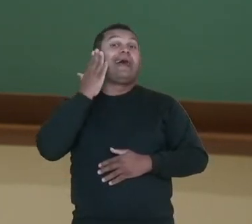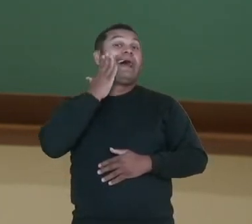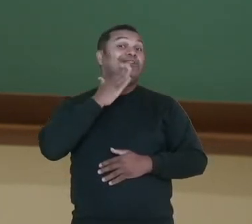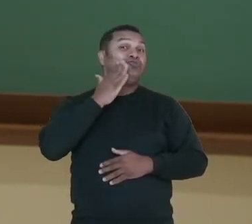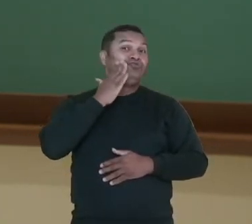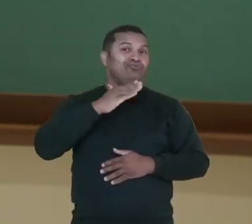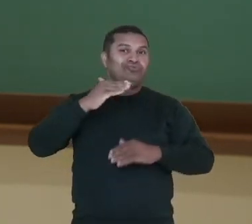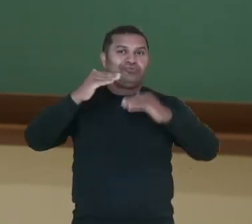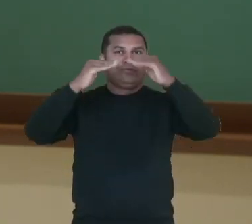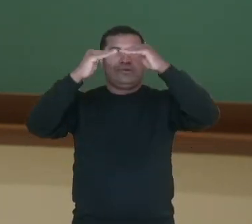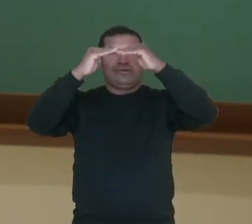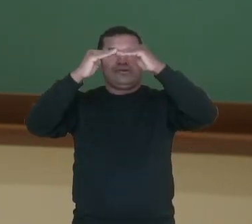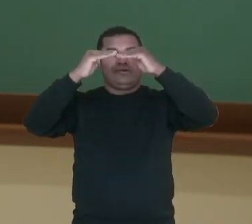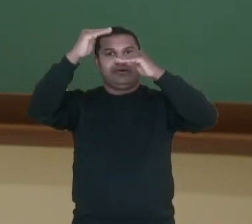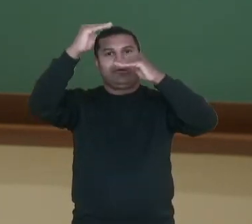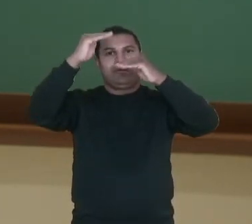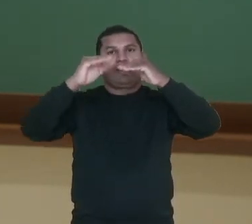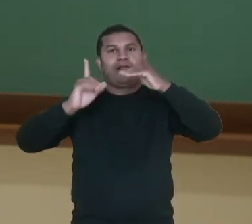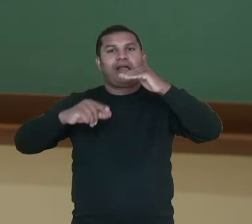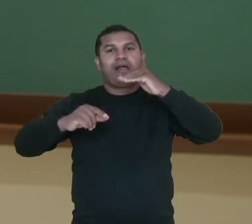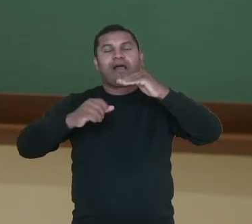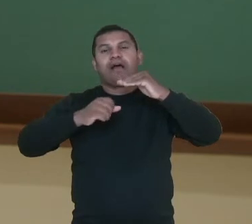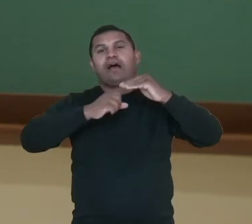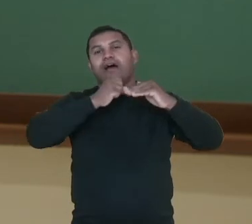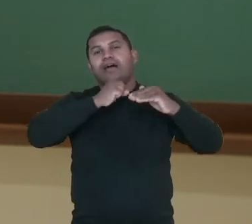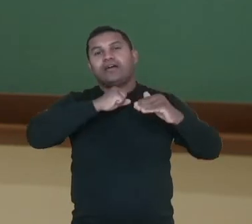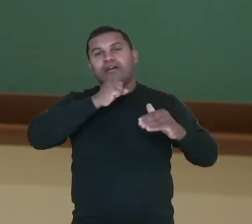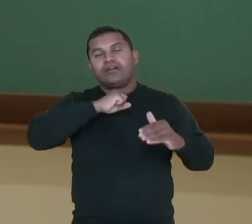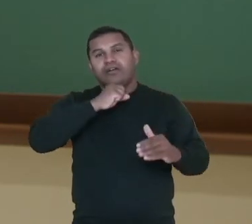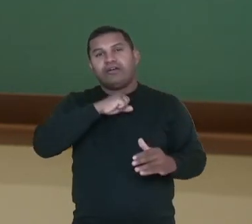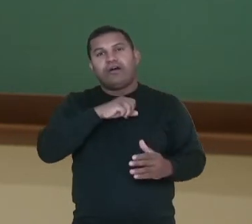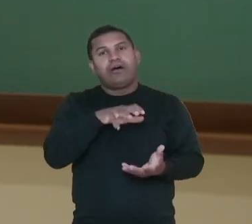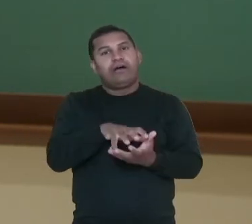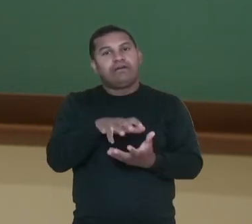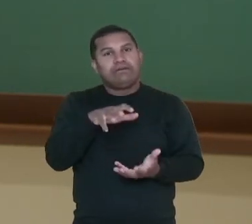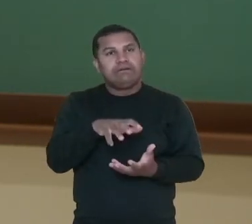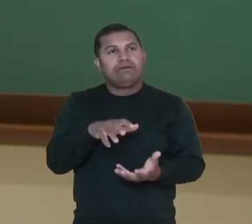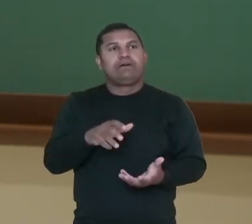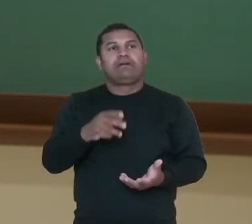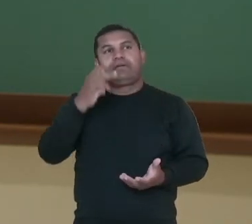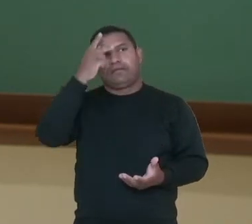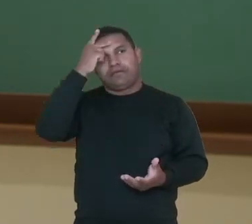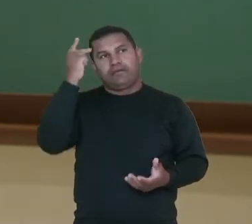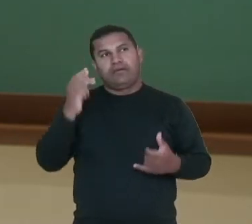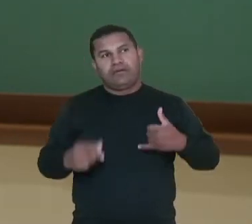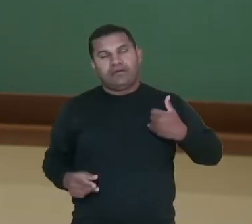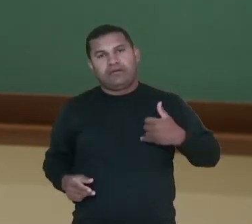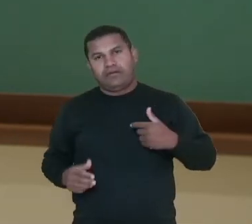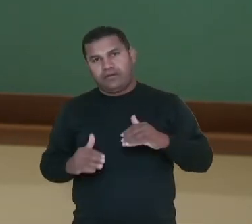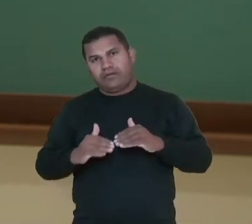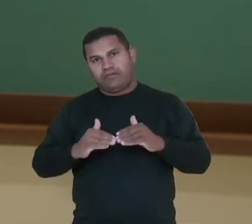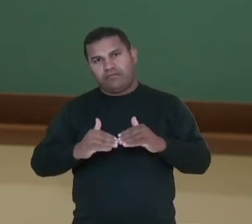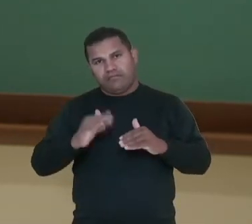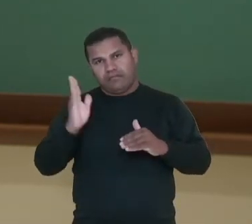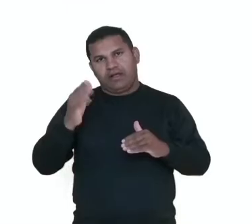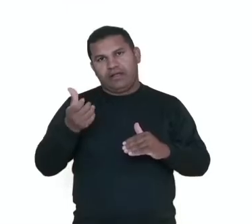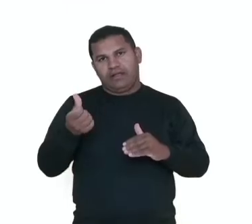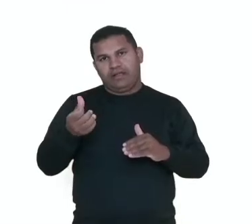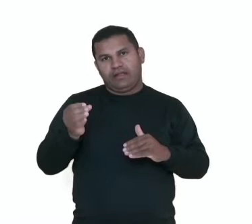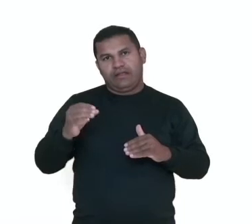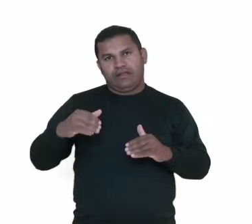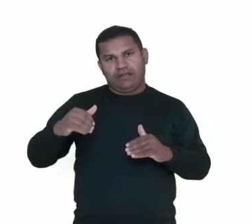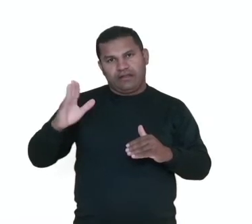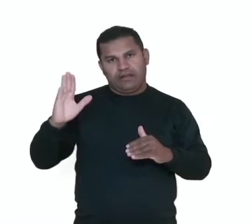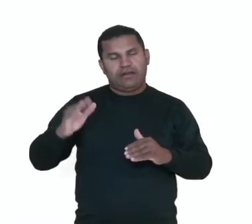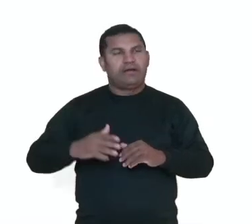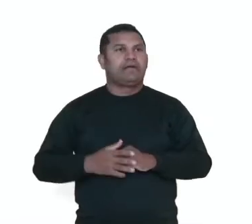até as pessoas aí mais velhas que existem, ok? Muito bem. E aqui temos, então, 3 classificações. Aqui, que você